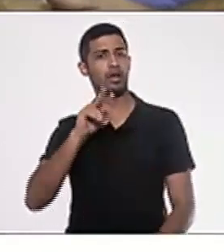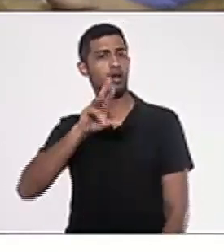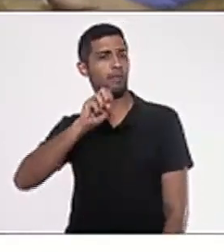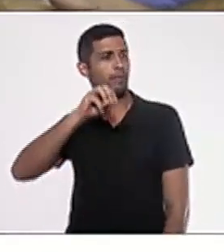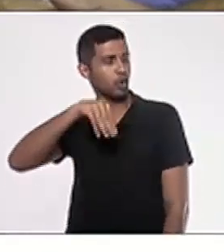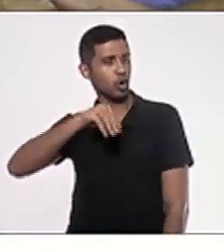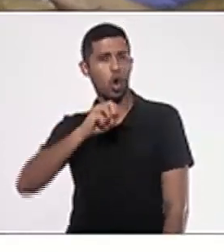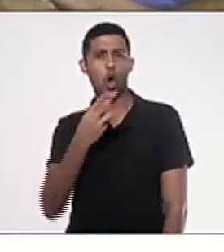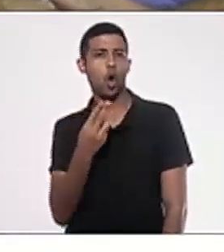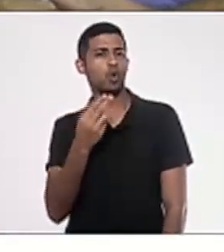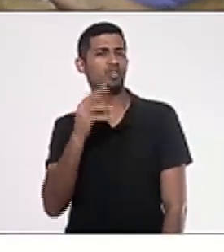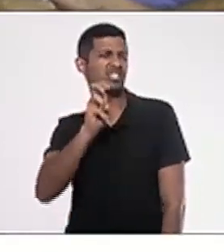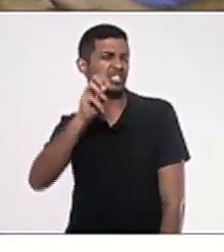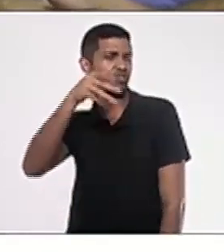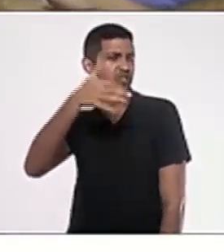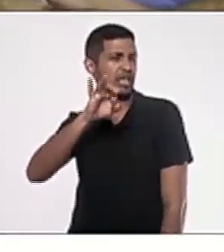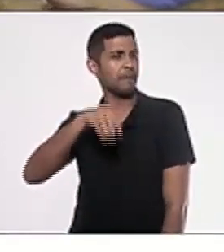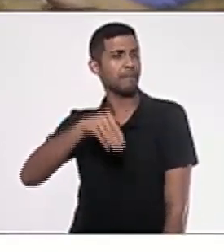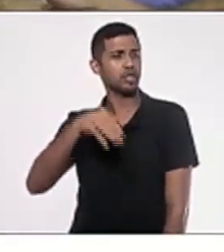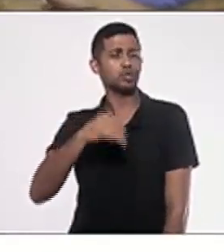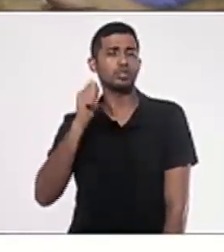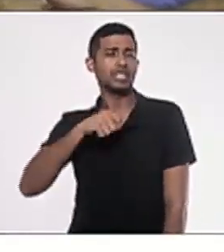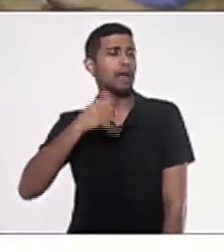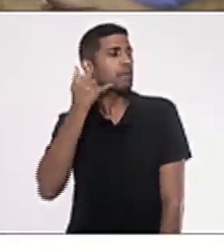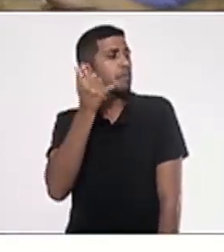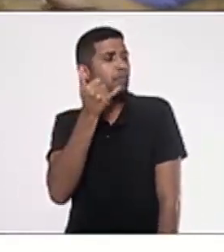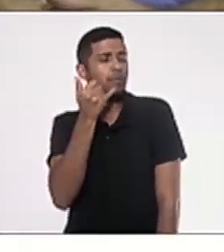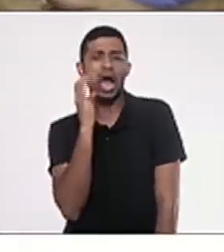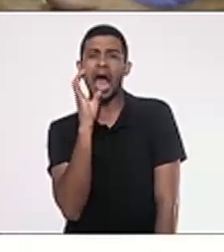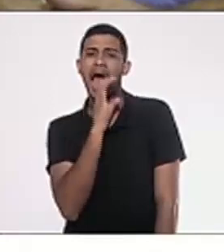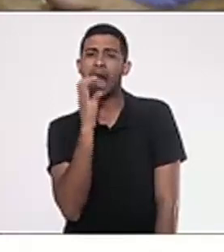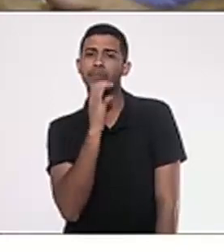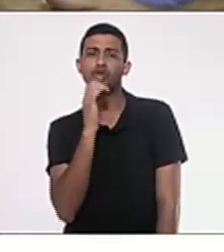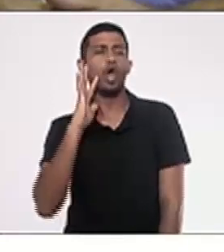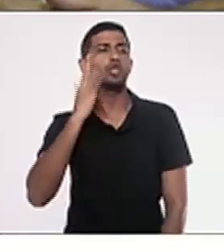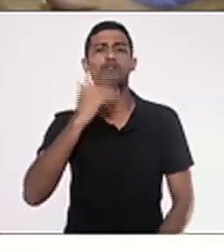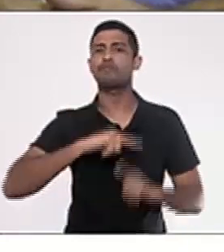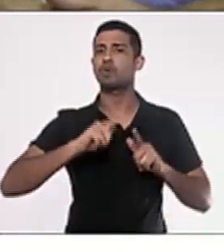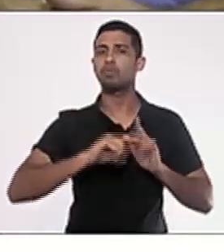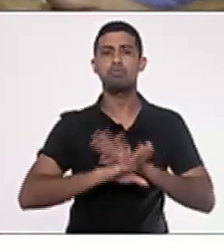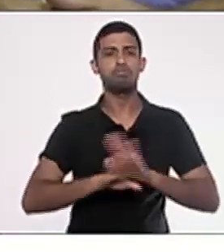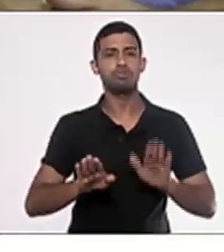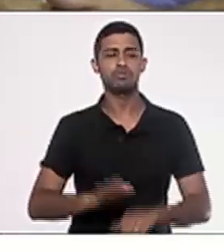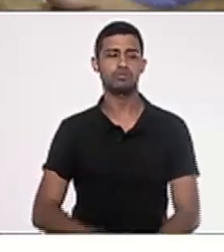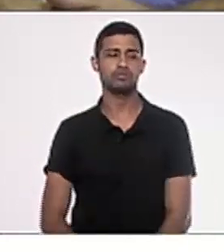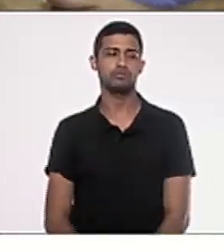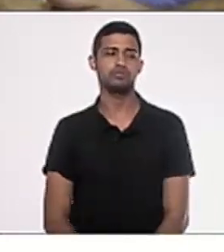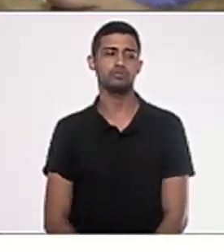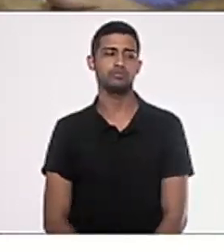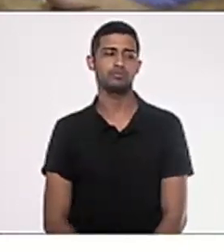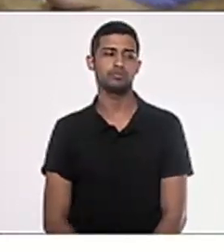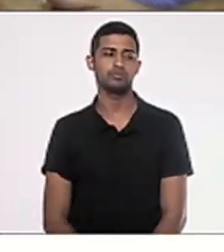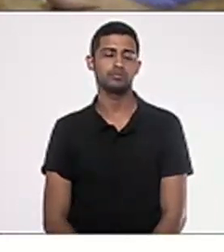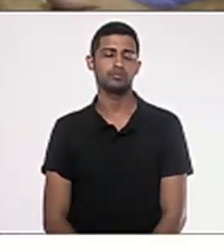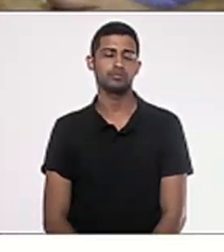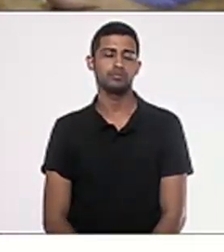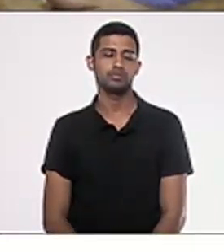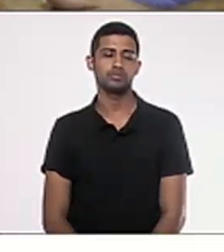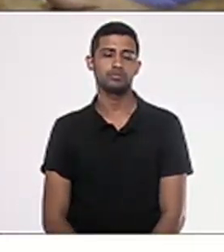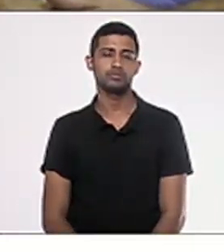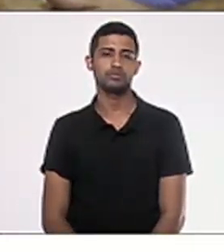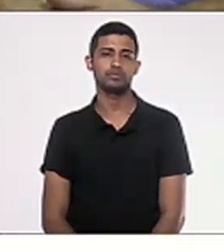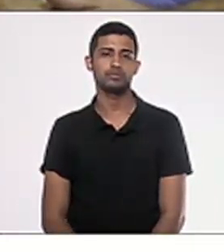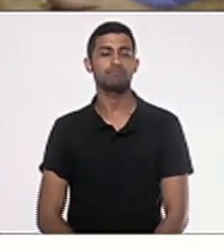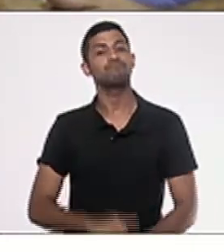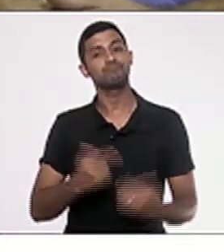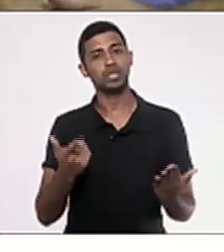um telefonema, a gente consegue resolver o problema do consumidor, que facilmente a SEDAI teria resolvido. Então, eu